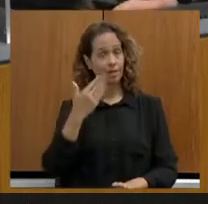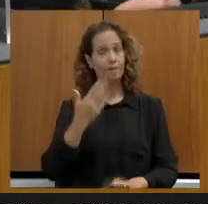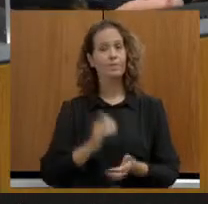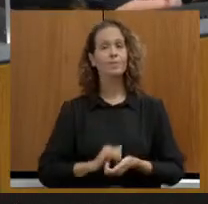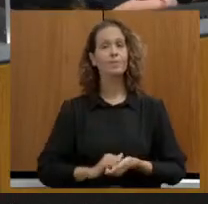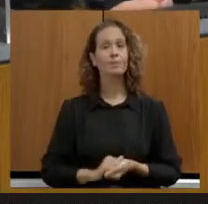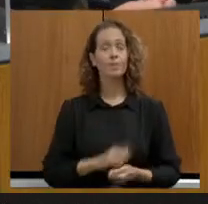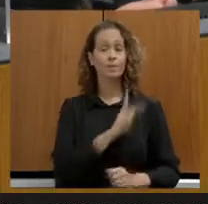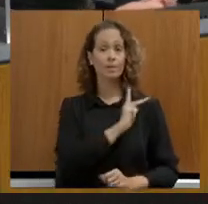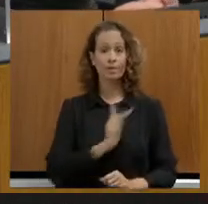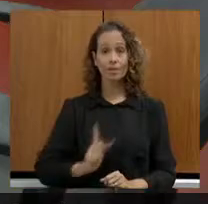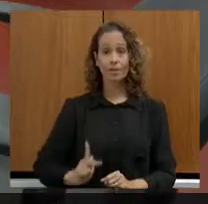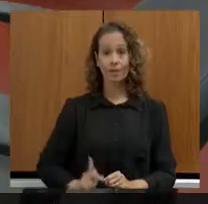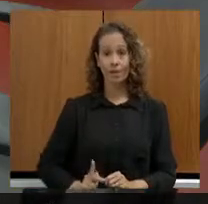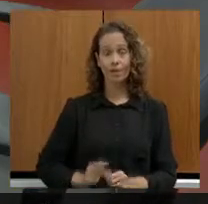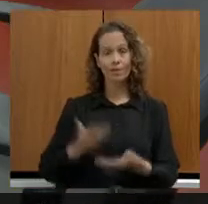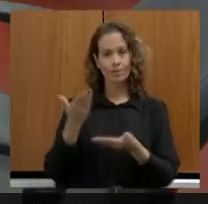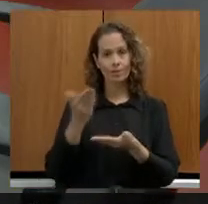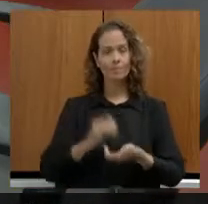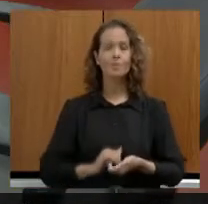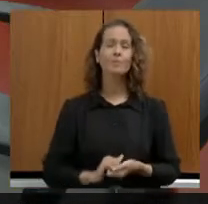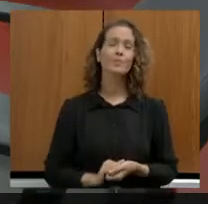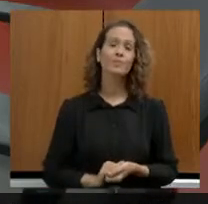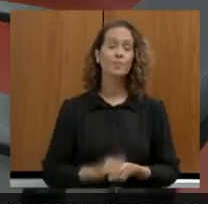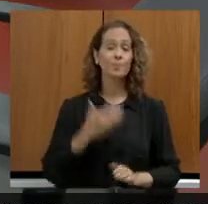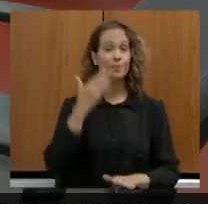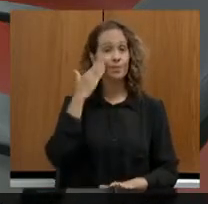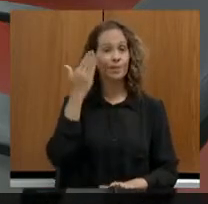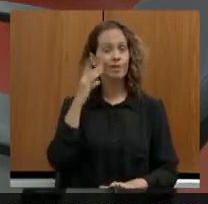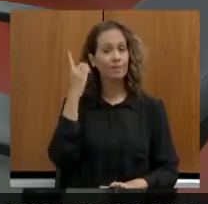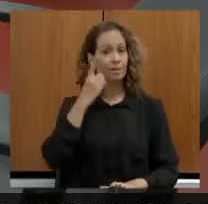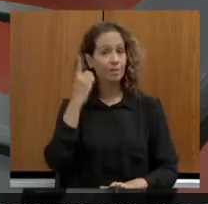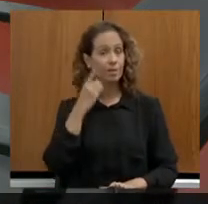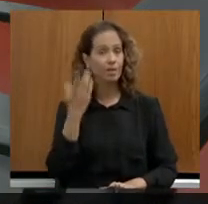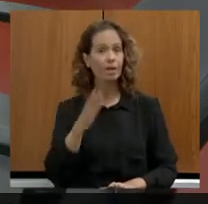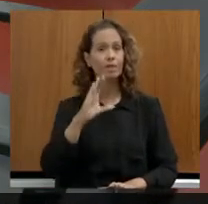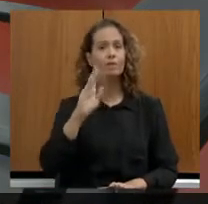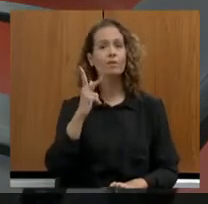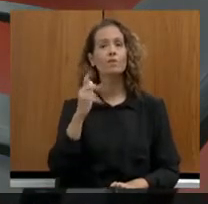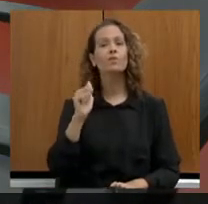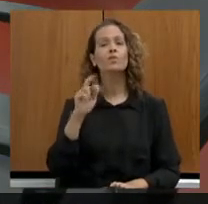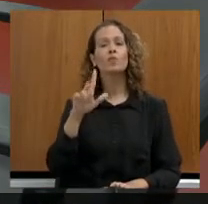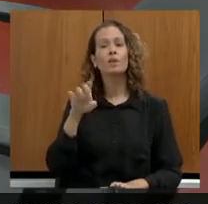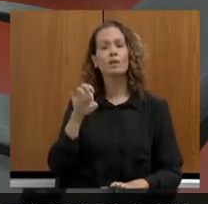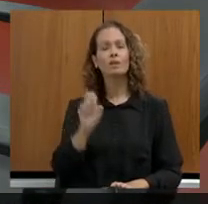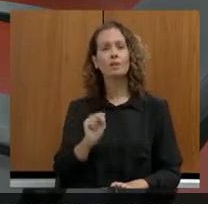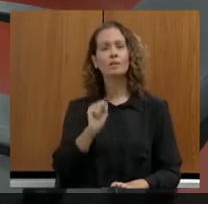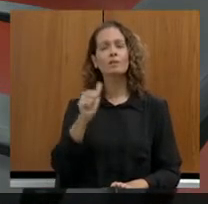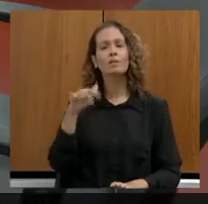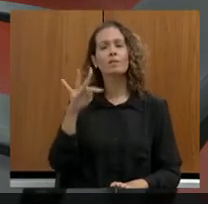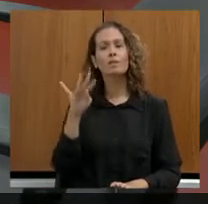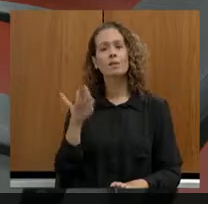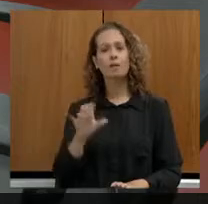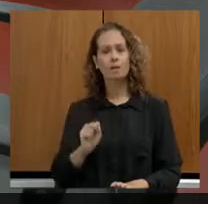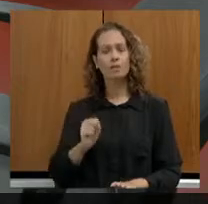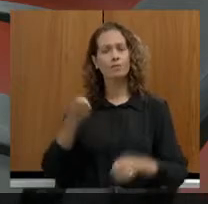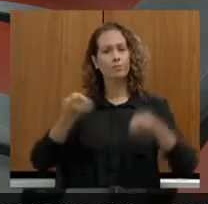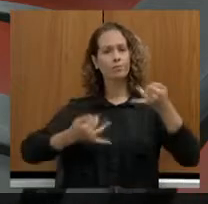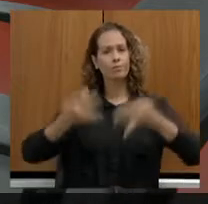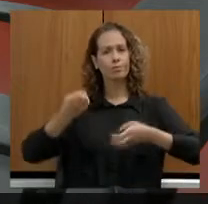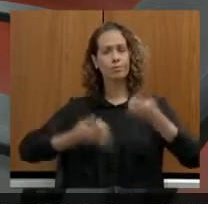agradeço o presidente devolva a palavra cada Deputado convite um charme Santos para suas considerações